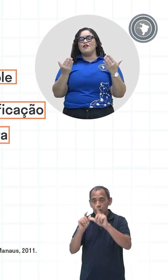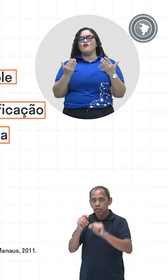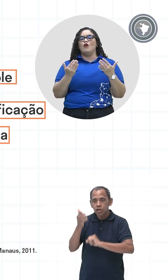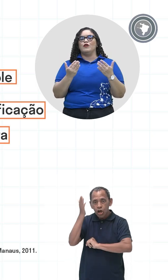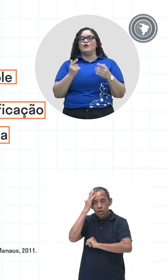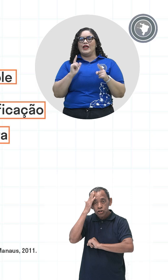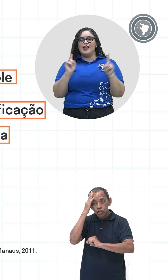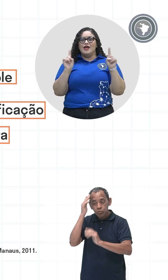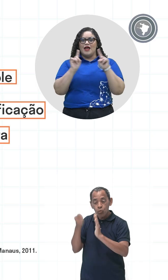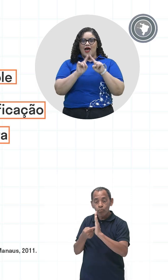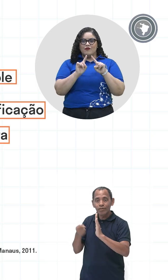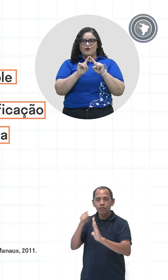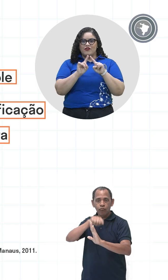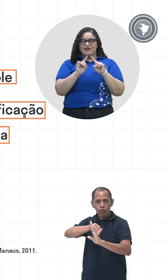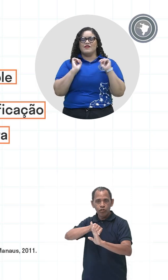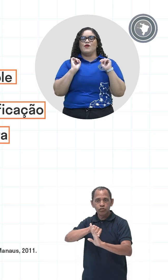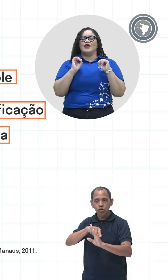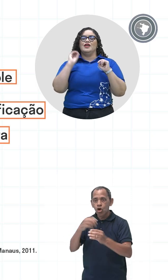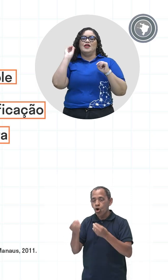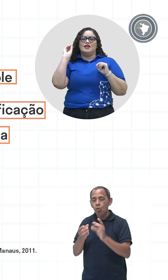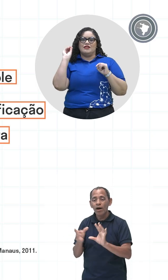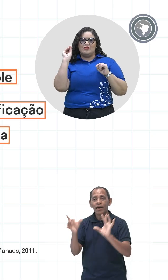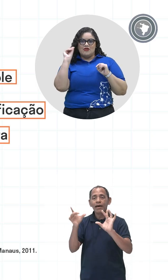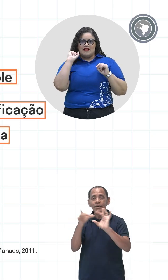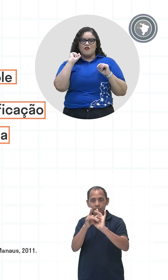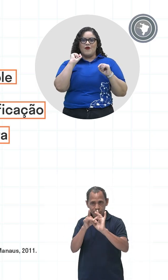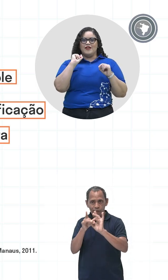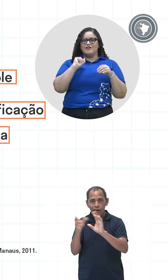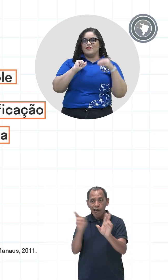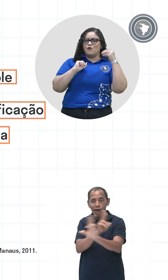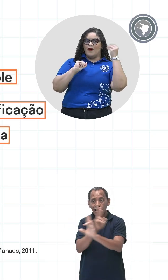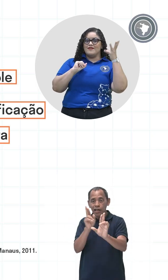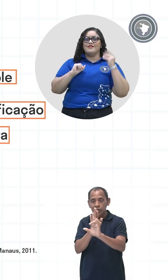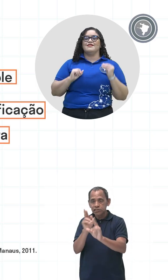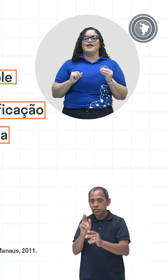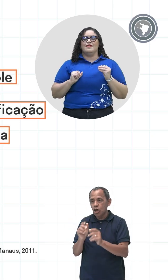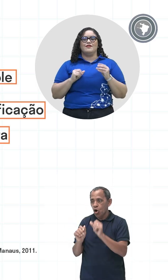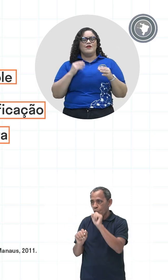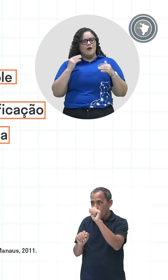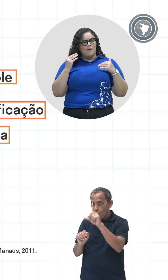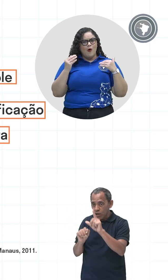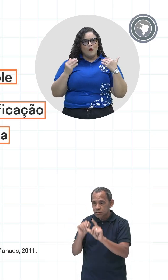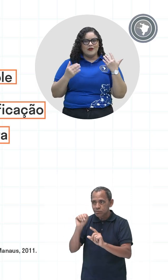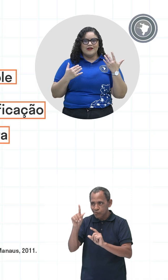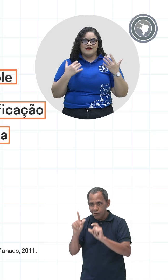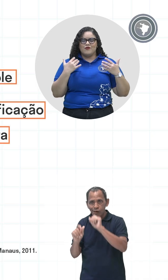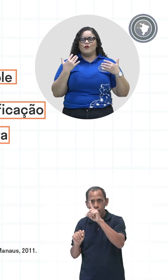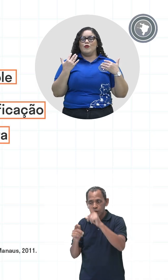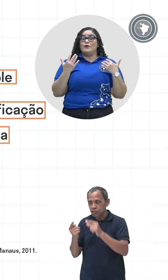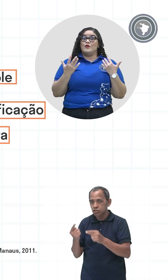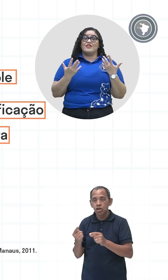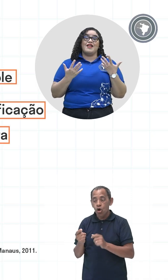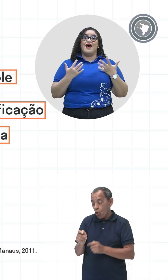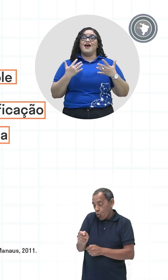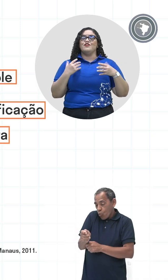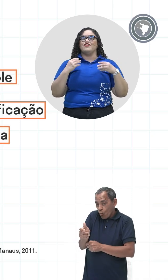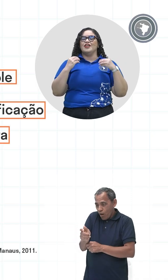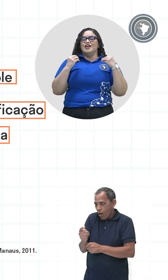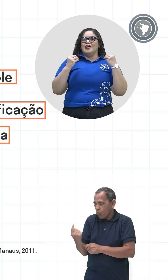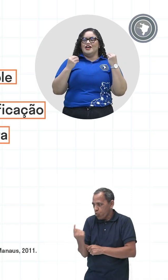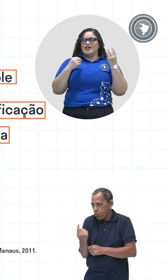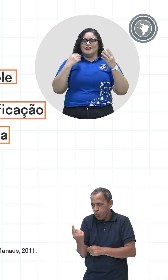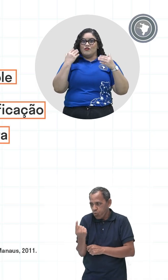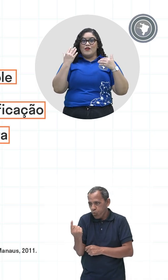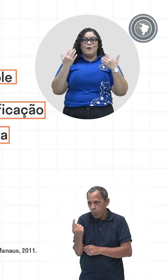entendimento metafórico, né? A associação aí das faíscas com as estrelas, por conta da sua